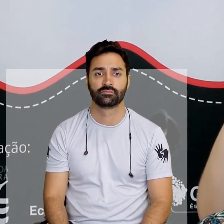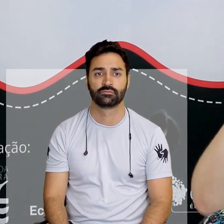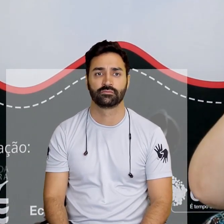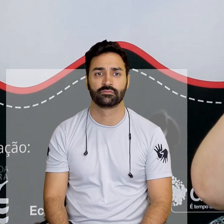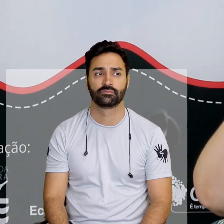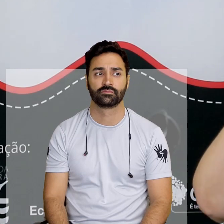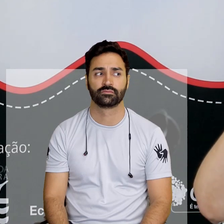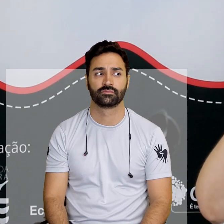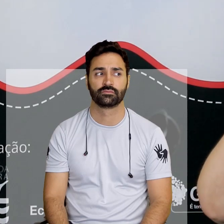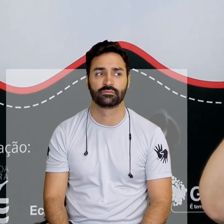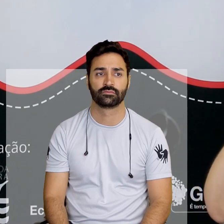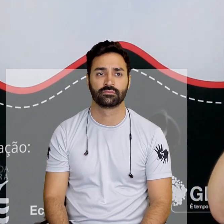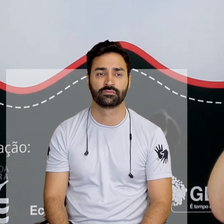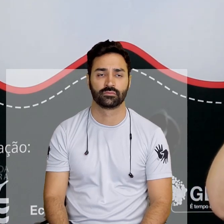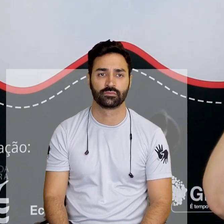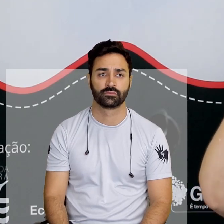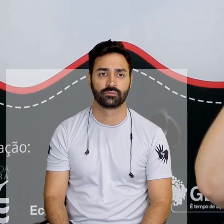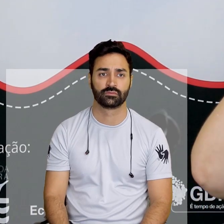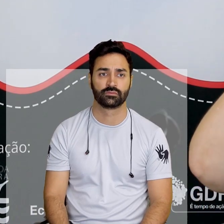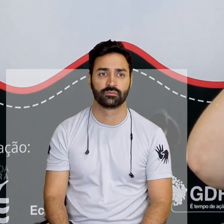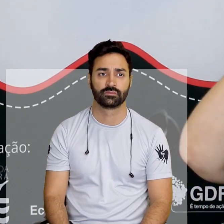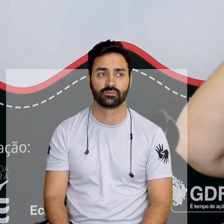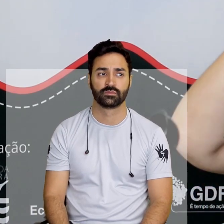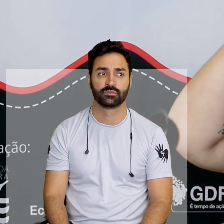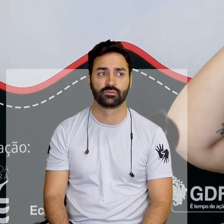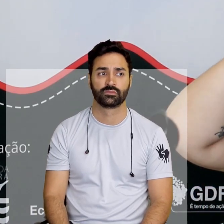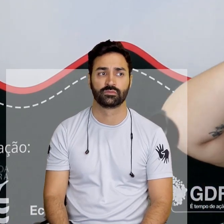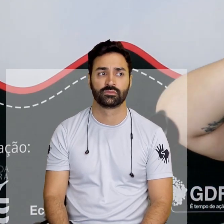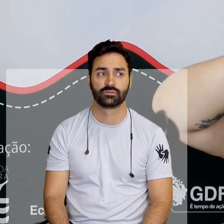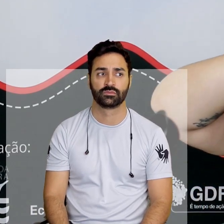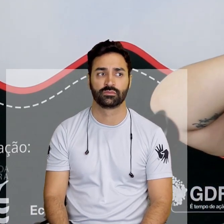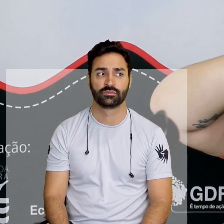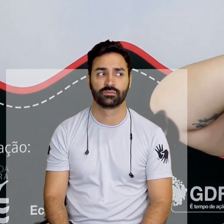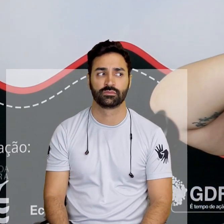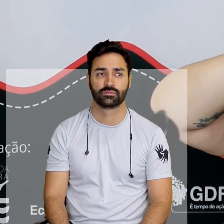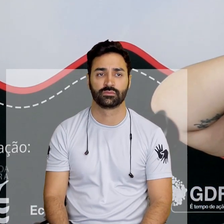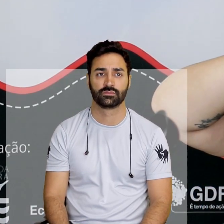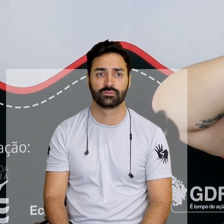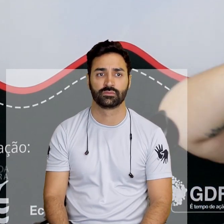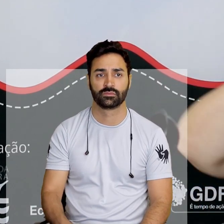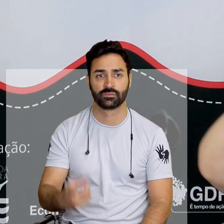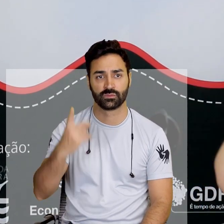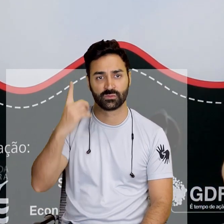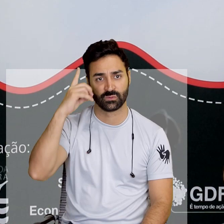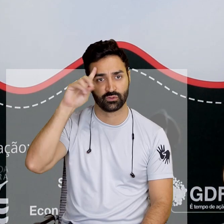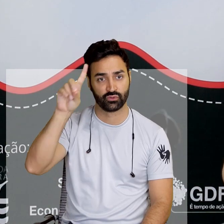é esse aqui, ó. A mesma mão, a gente faz assim, ó. Um dia.